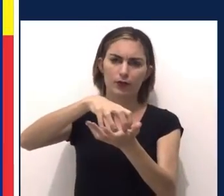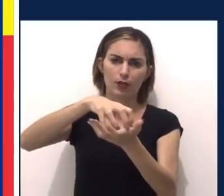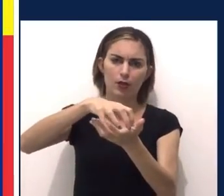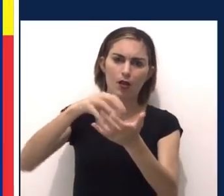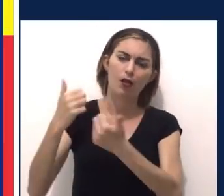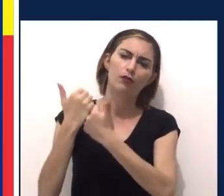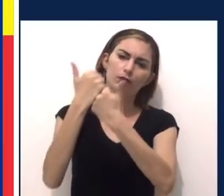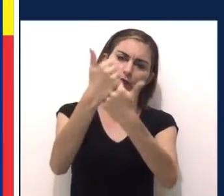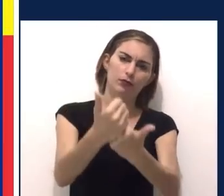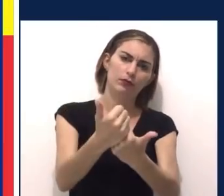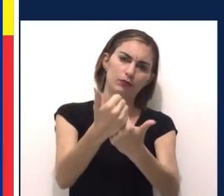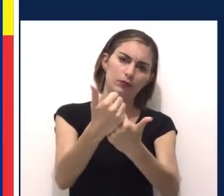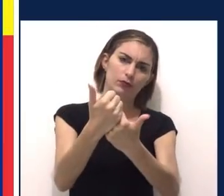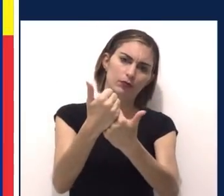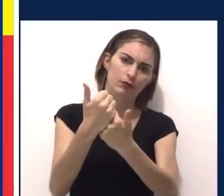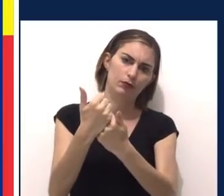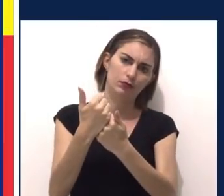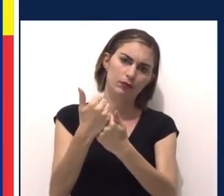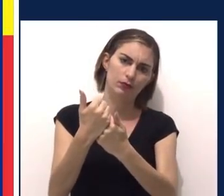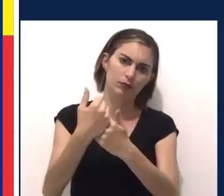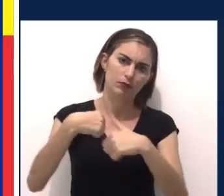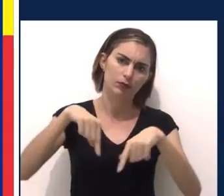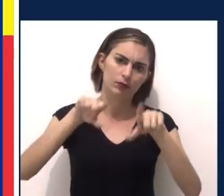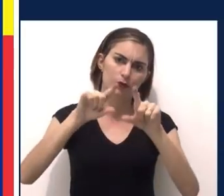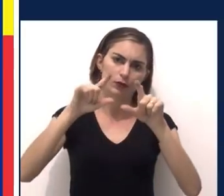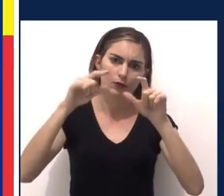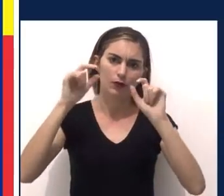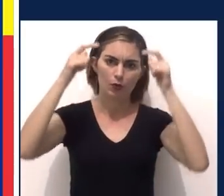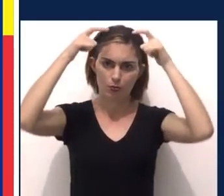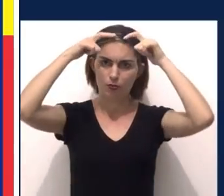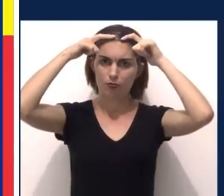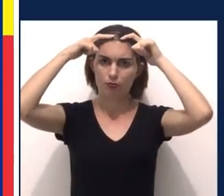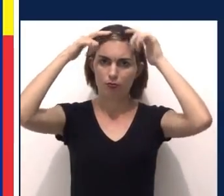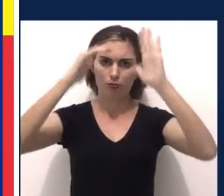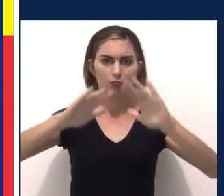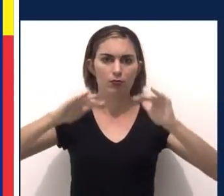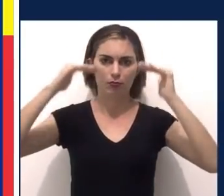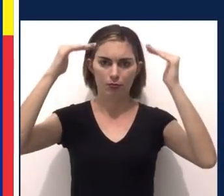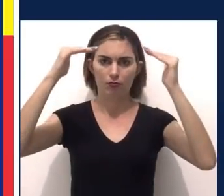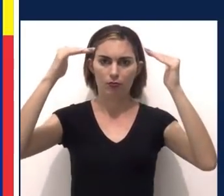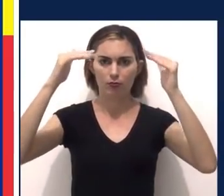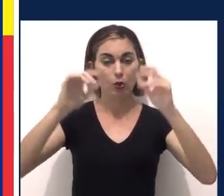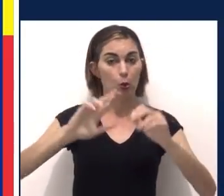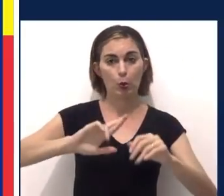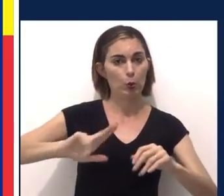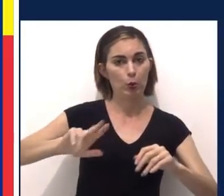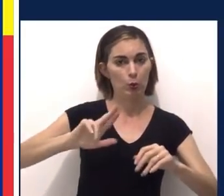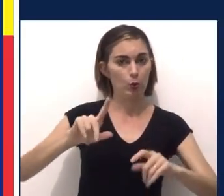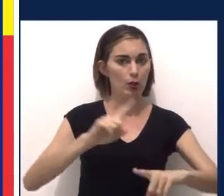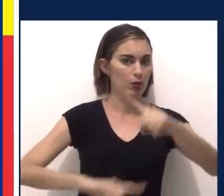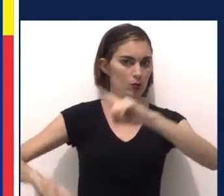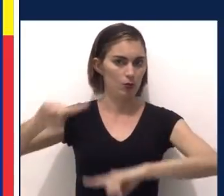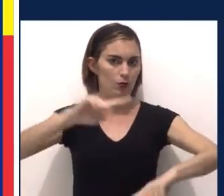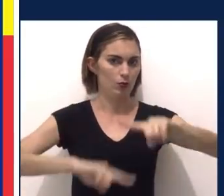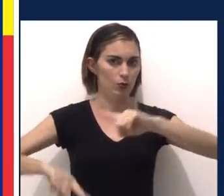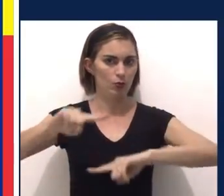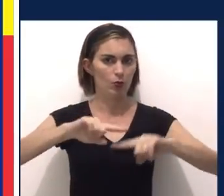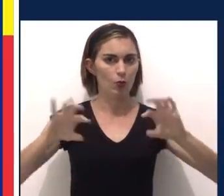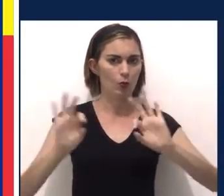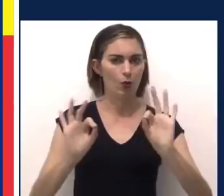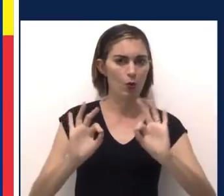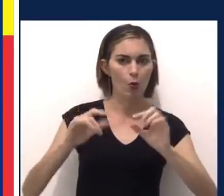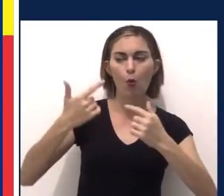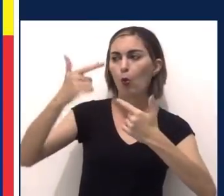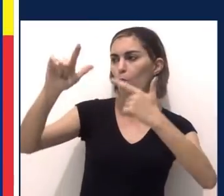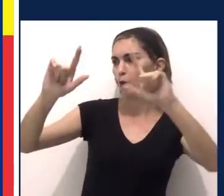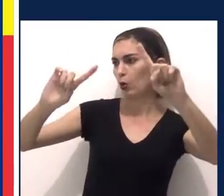centralização representada pelo grande poder do soberano, que não era controlado por